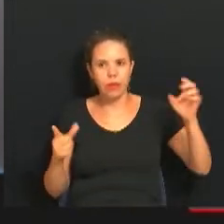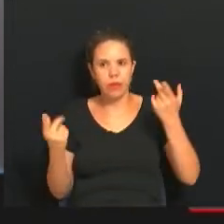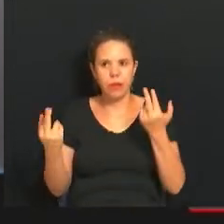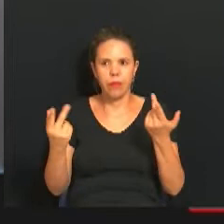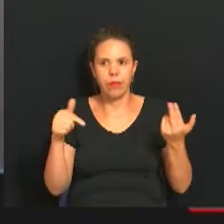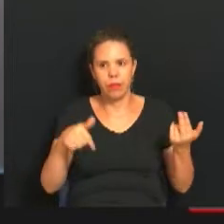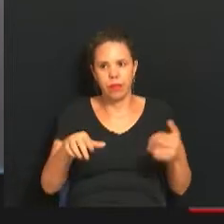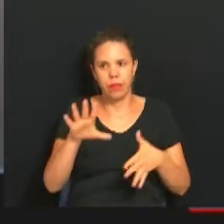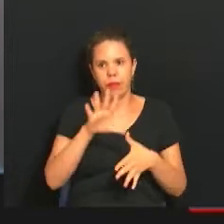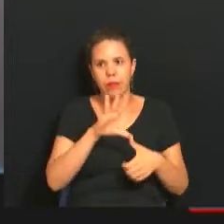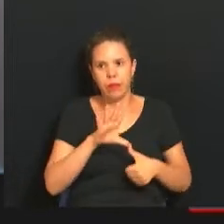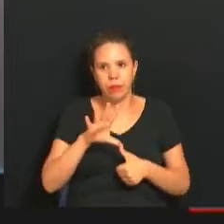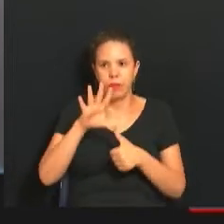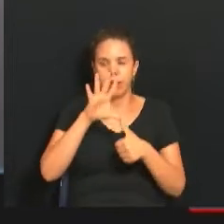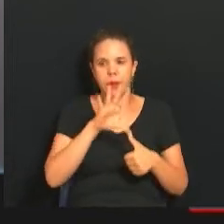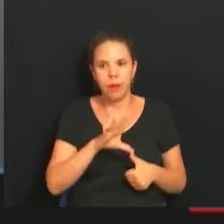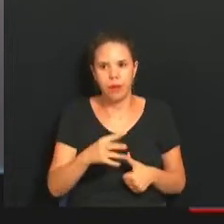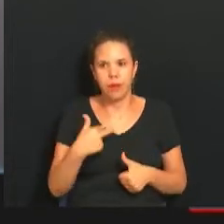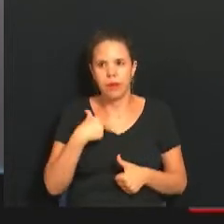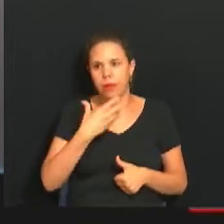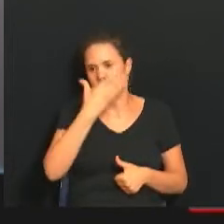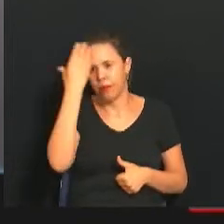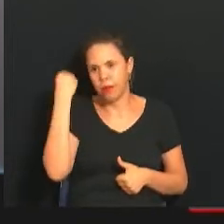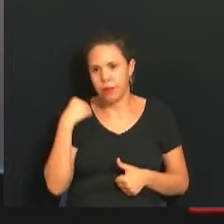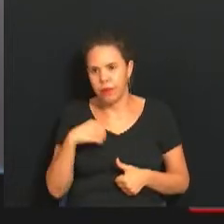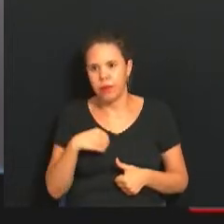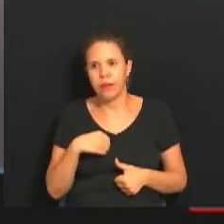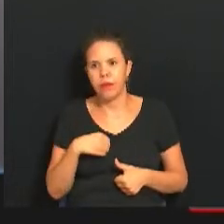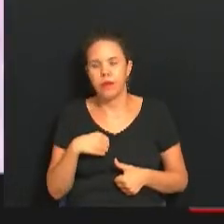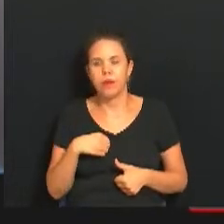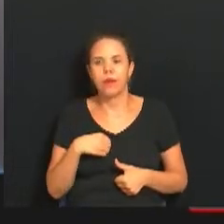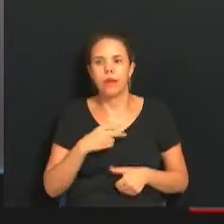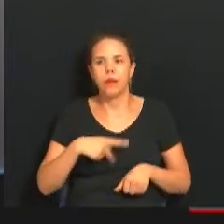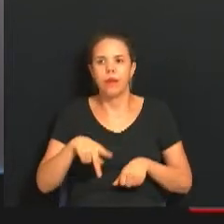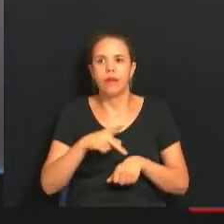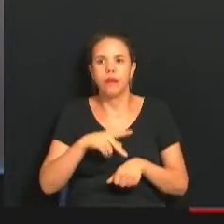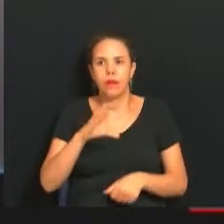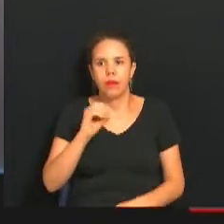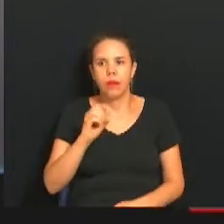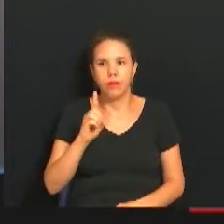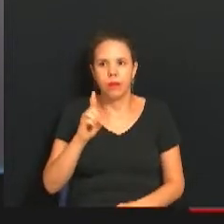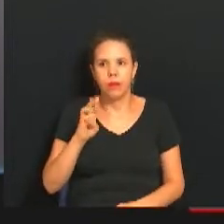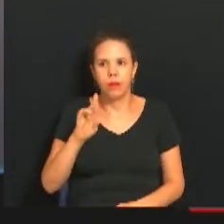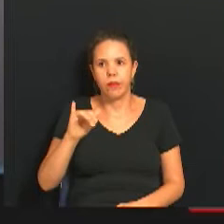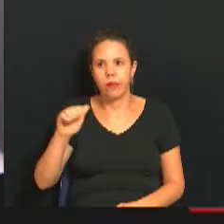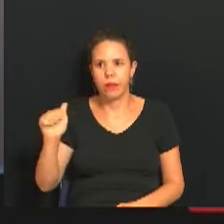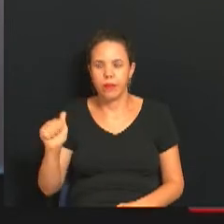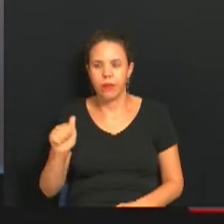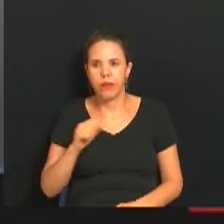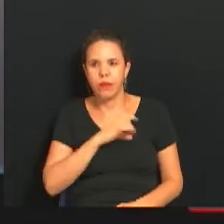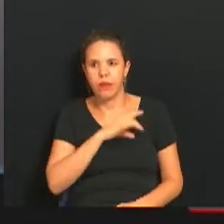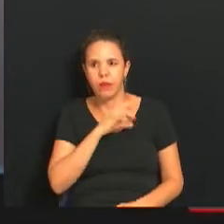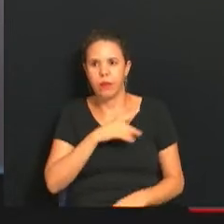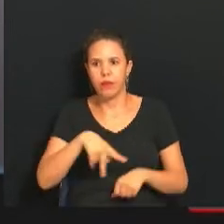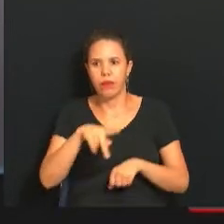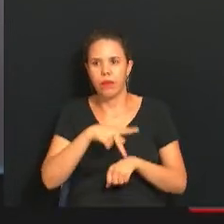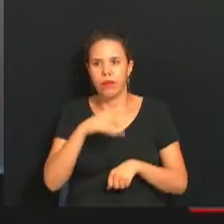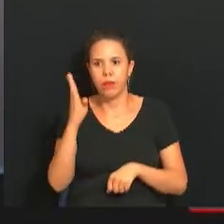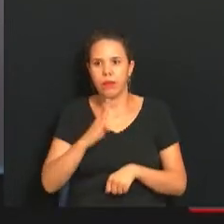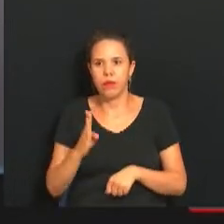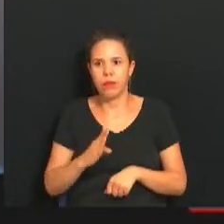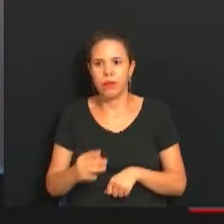América do Sul. A gente não pode esquecer que a Colômbia, o Chile e o Brasil solicitaram, no caso do Chile